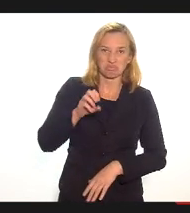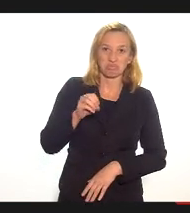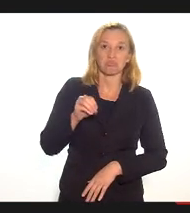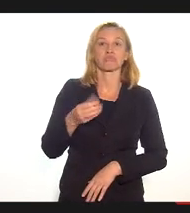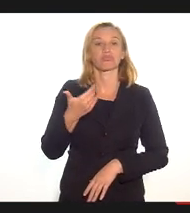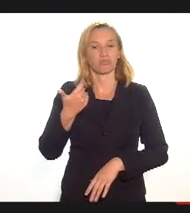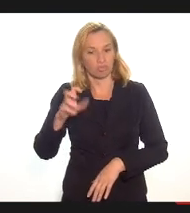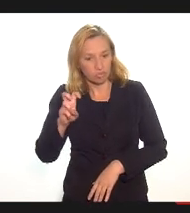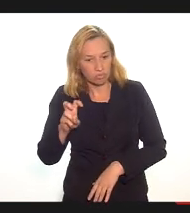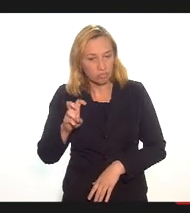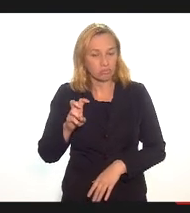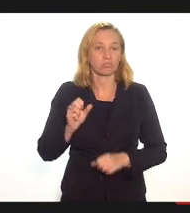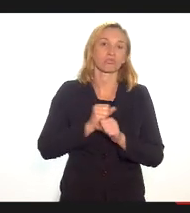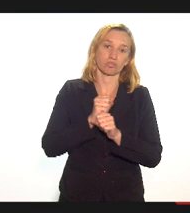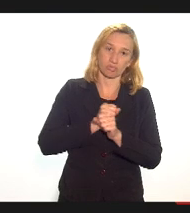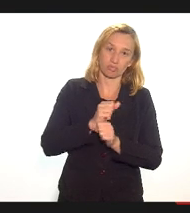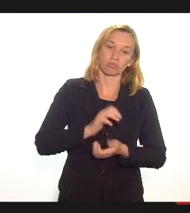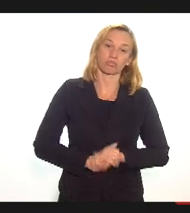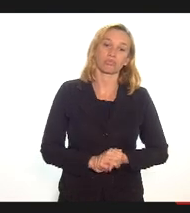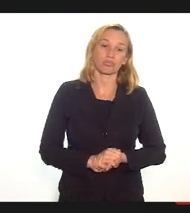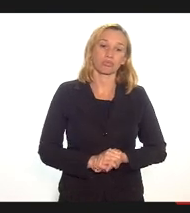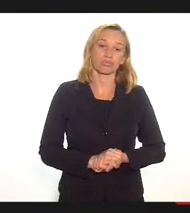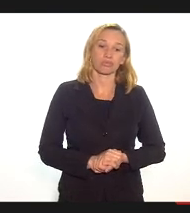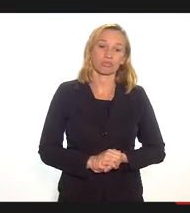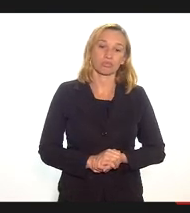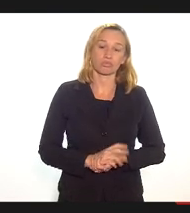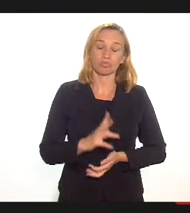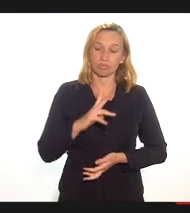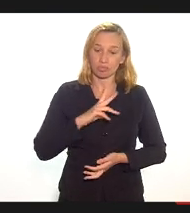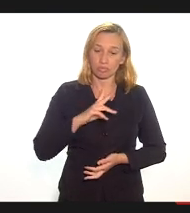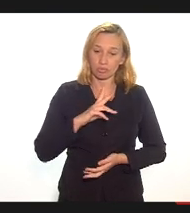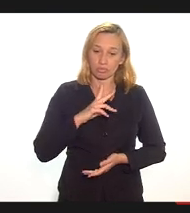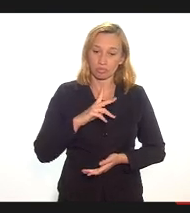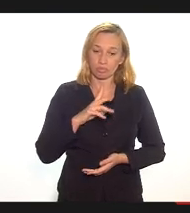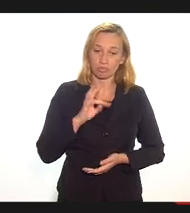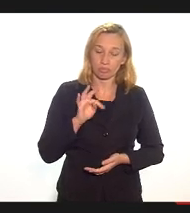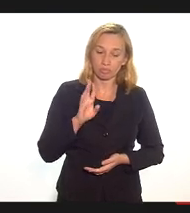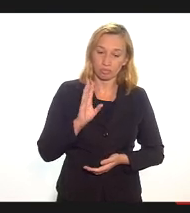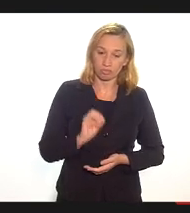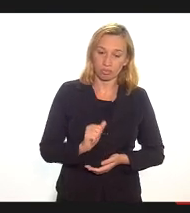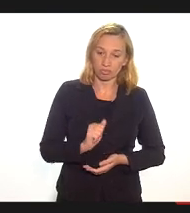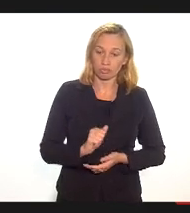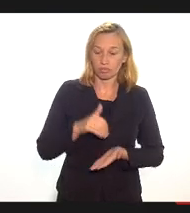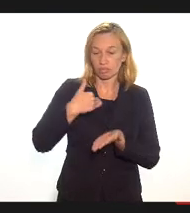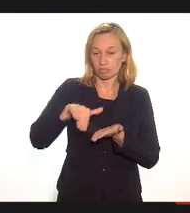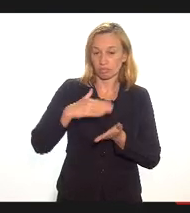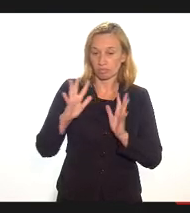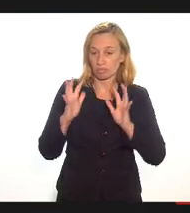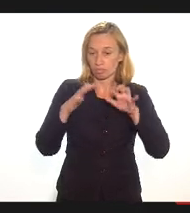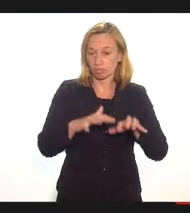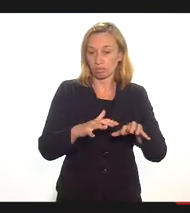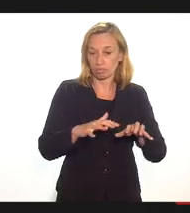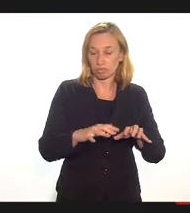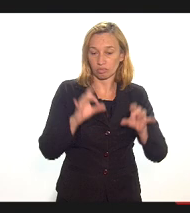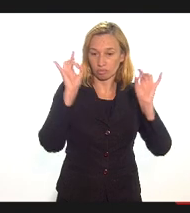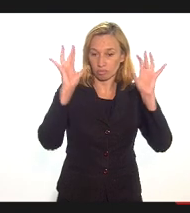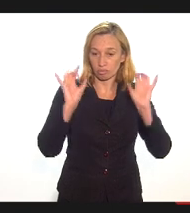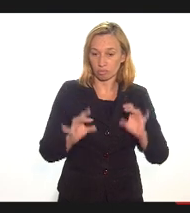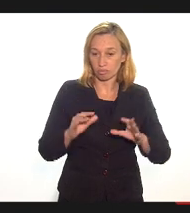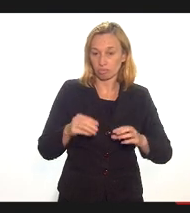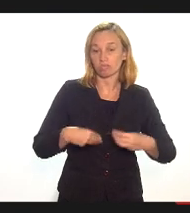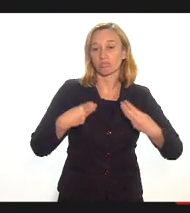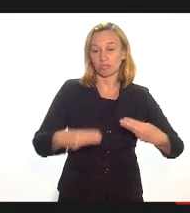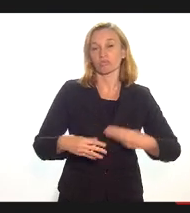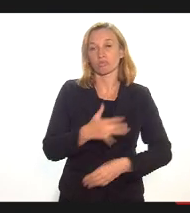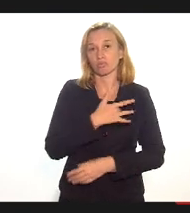há 15 anos. Quando a própria nota técnica da Secretaria de Atenção Especializada do Ministério